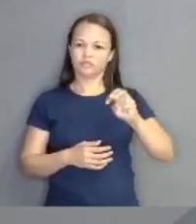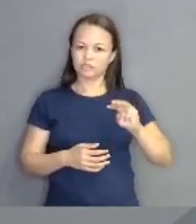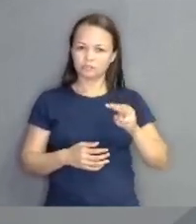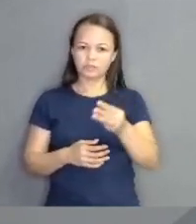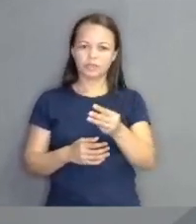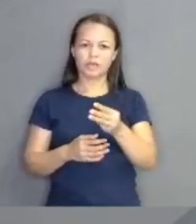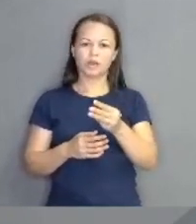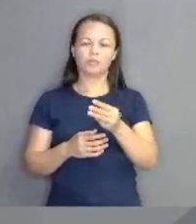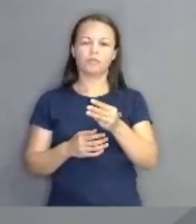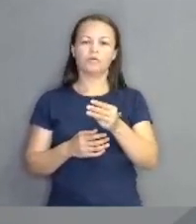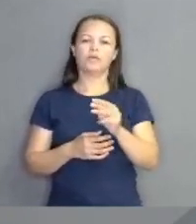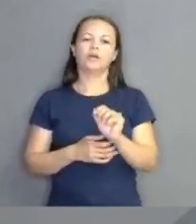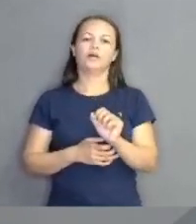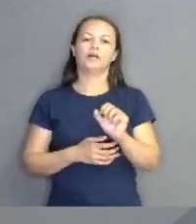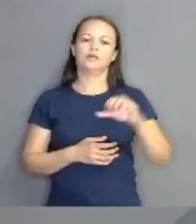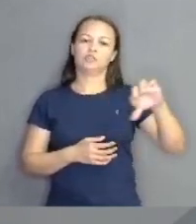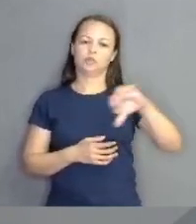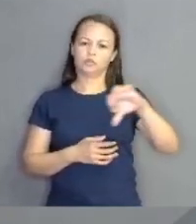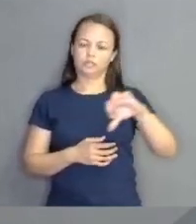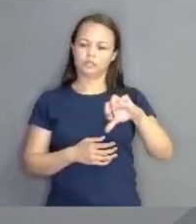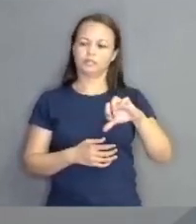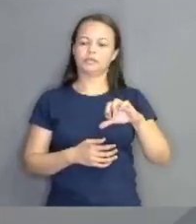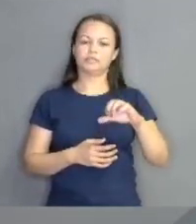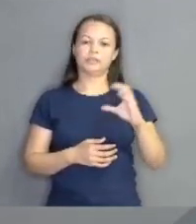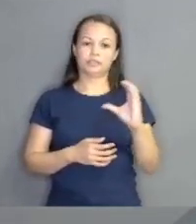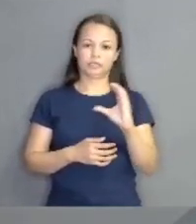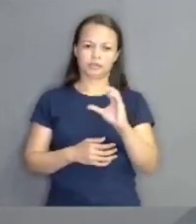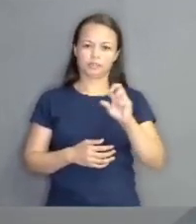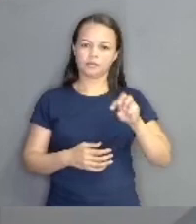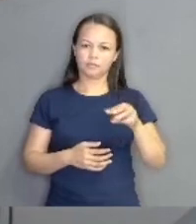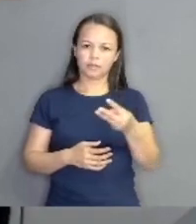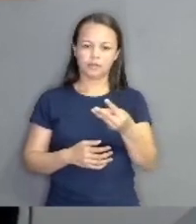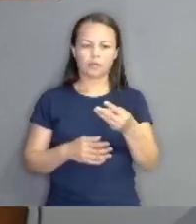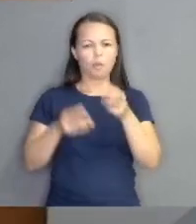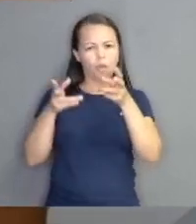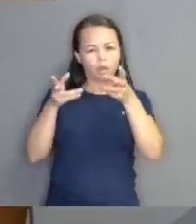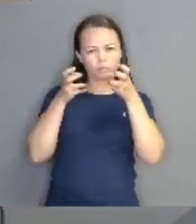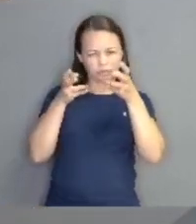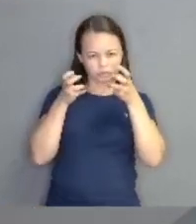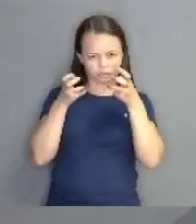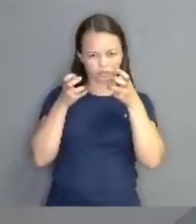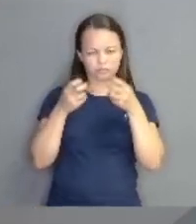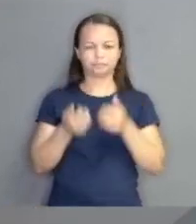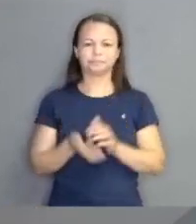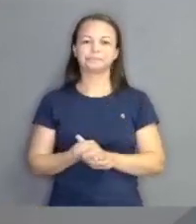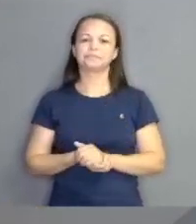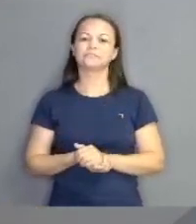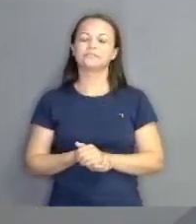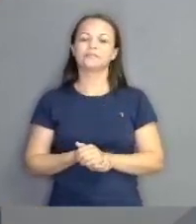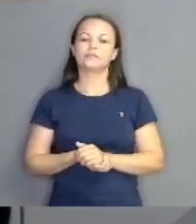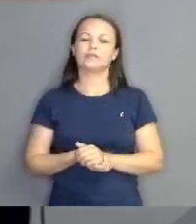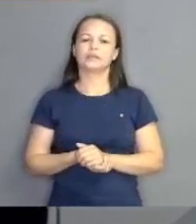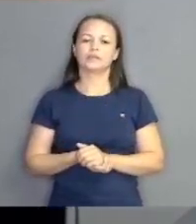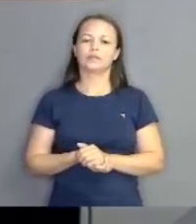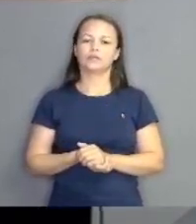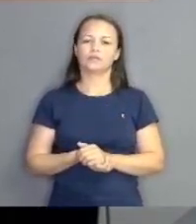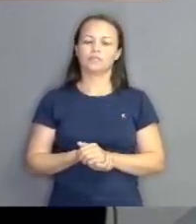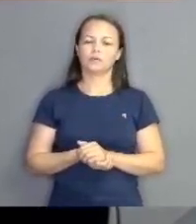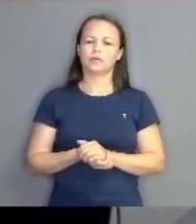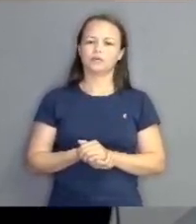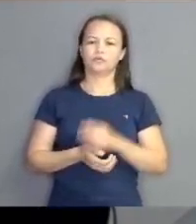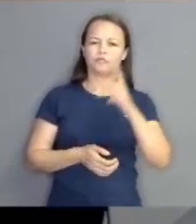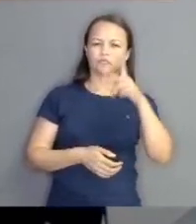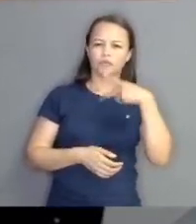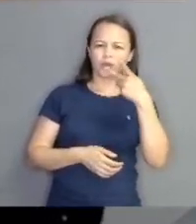milhão, nona ordem, centena de milhão. Observe, tá? Quando a gente diz que ele é sistema, ele tem